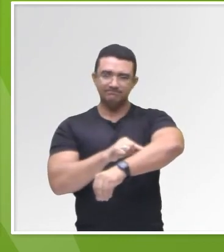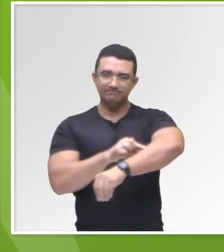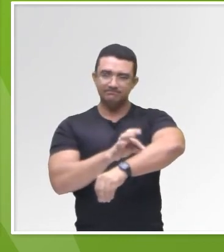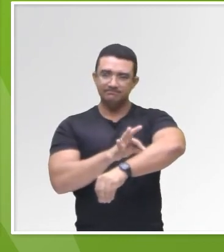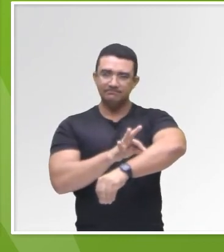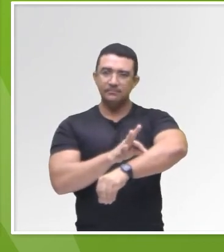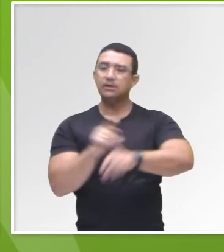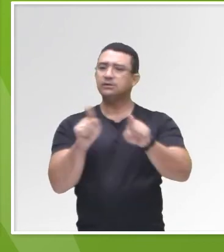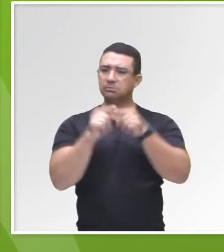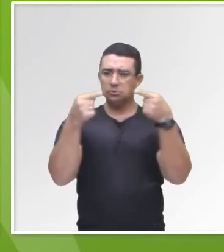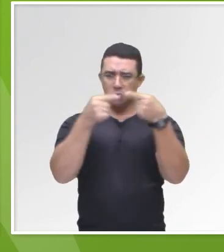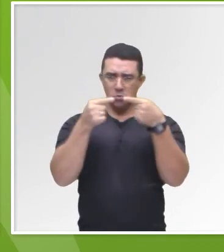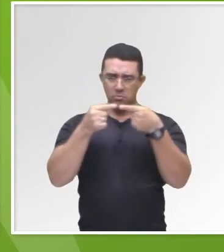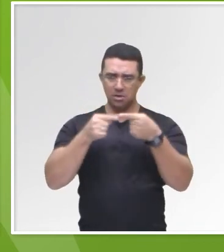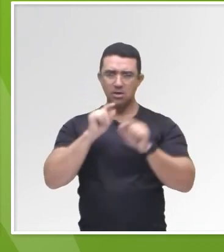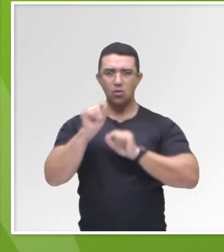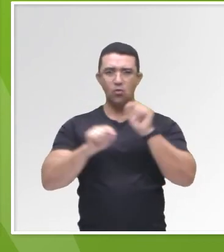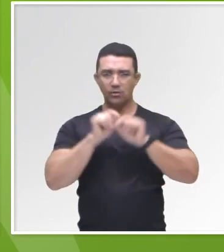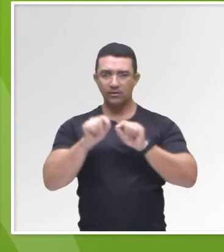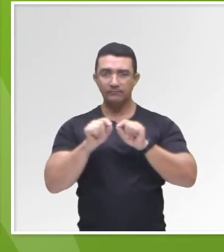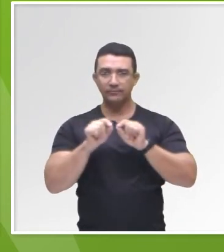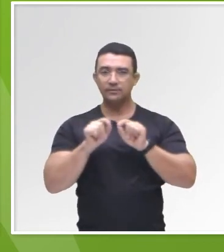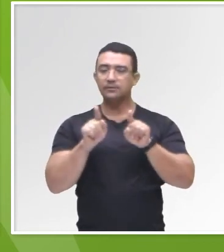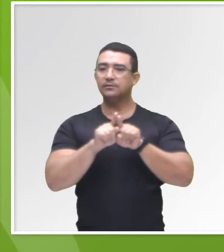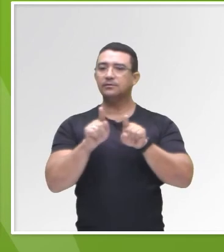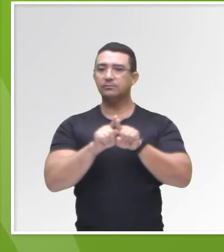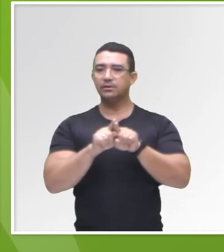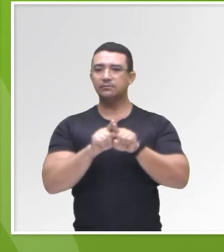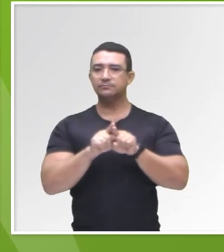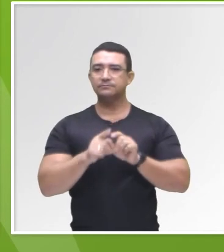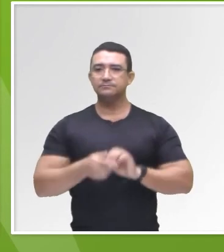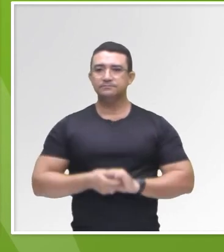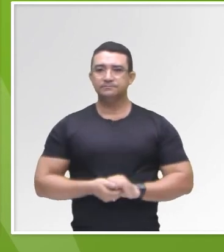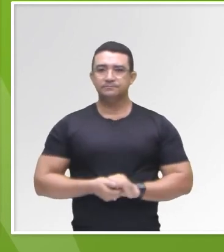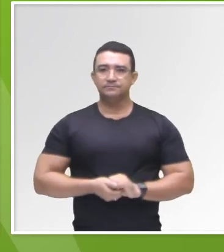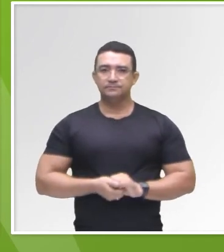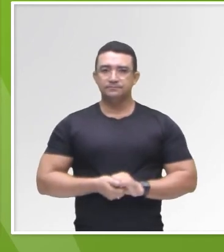está relacionada com a reprodução. Olha só na próxima imagem.